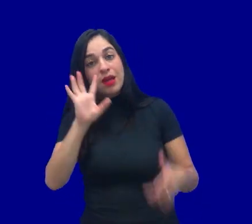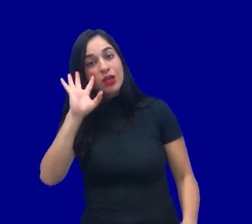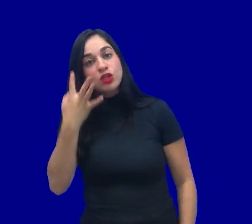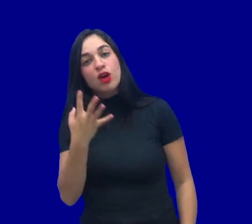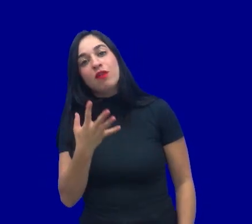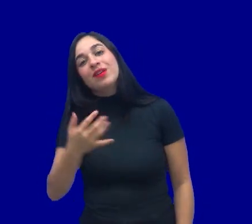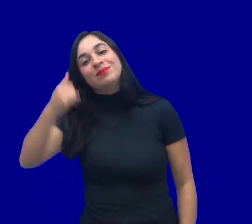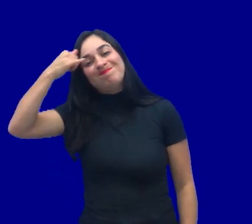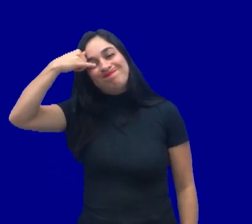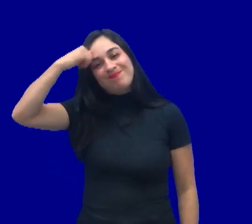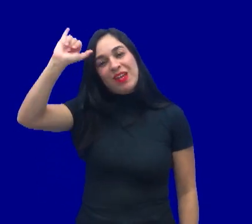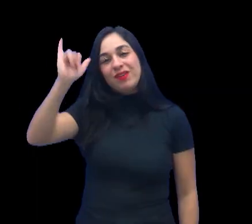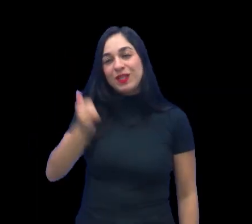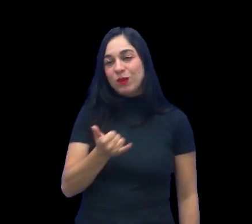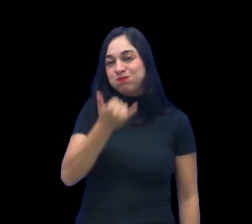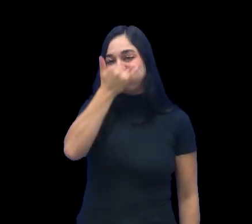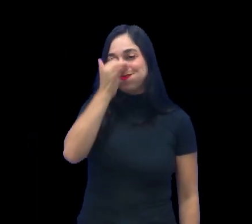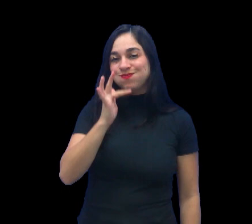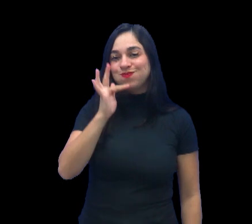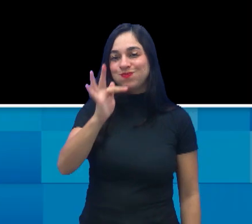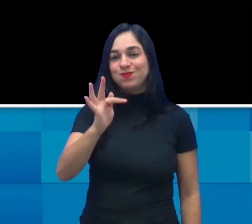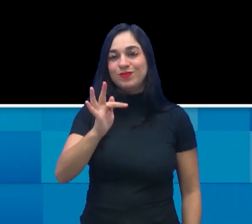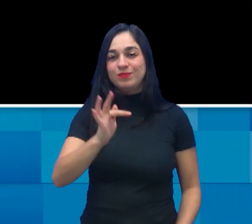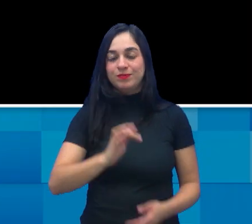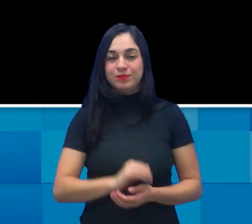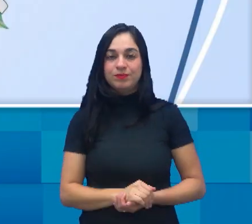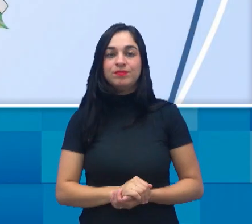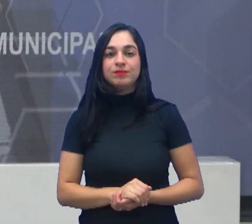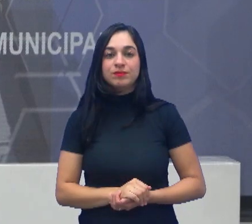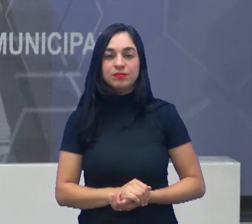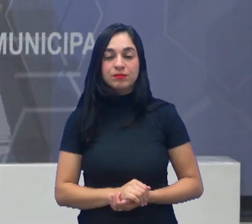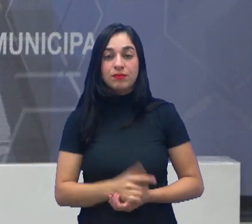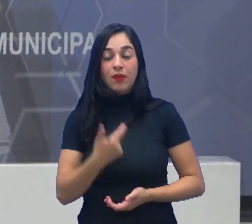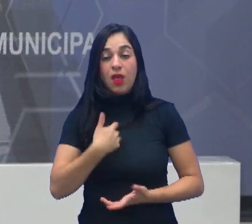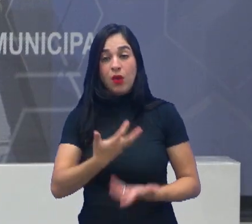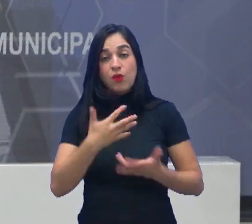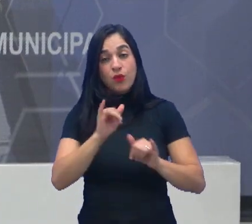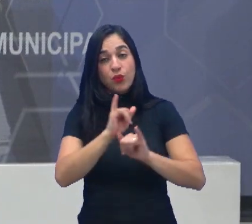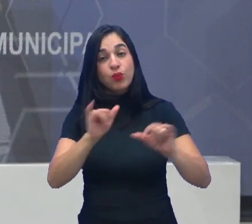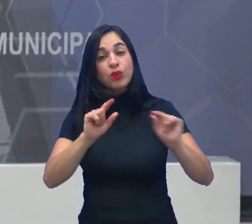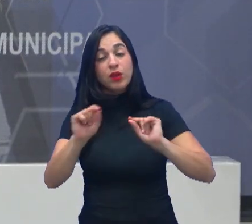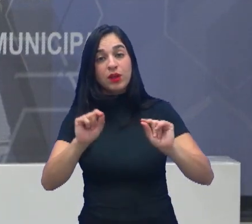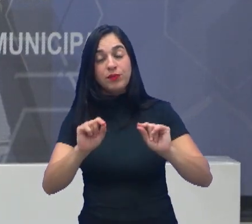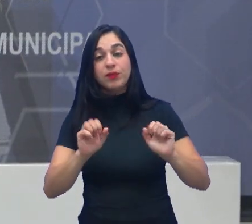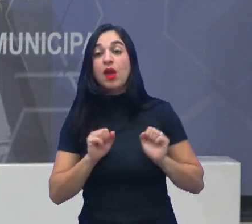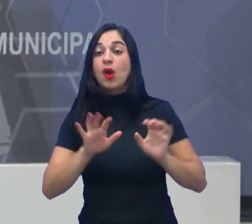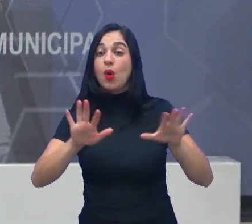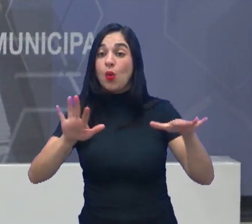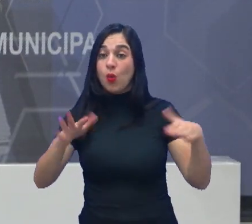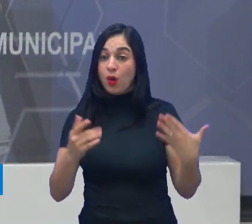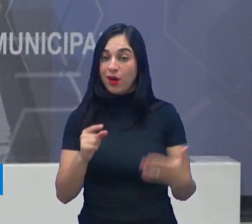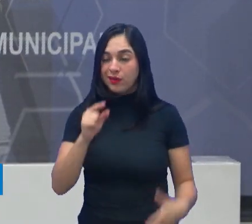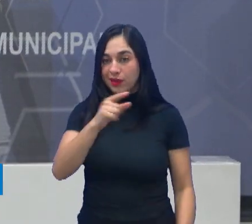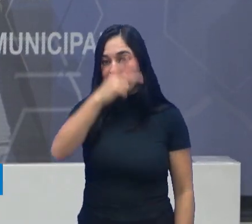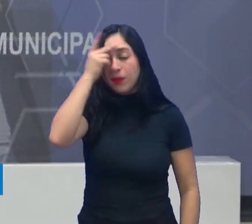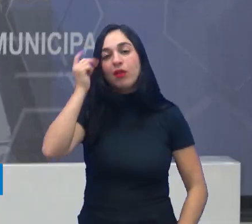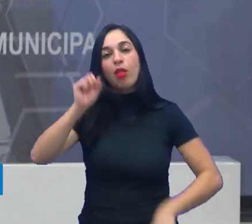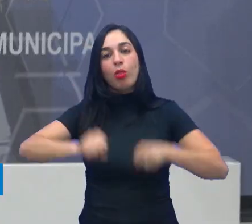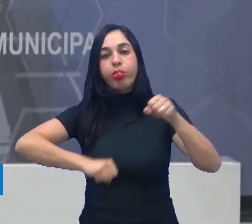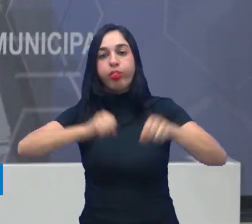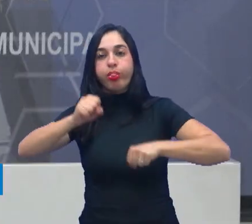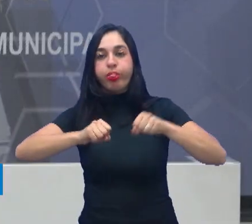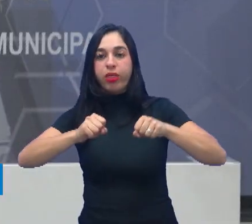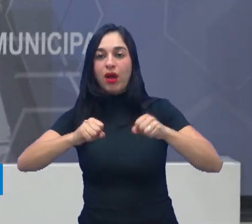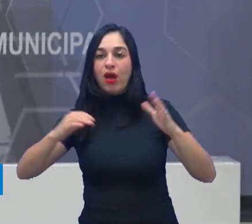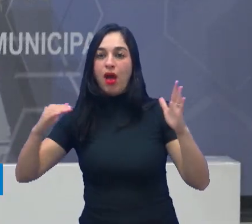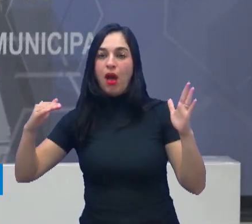desgraça aconteça aqui na Zona Norte. Eu quero dizer o seguinte, depois que uma pessoa se acidentar naquele local, uma pessoa